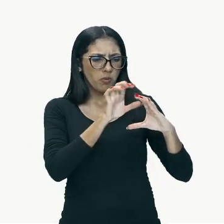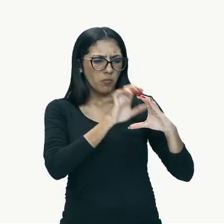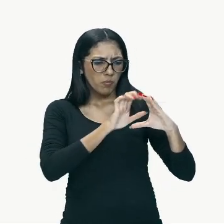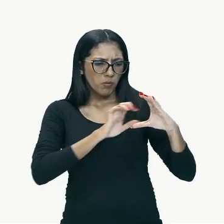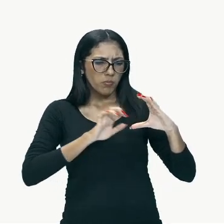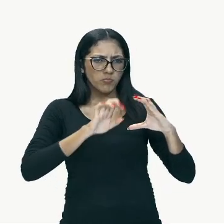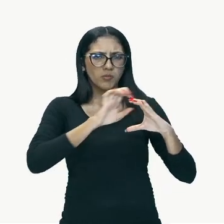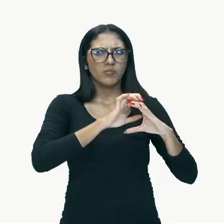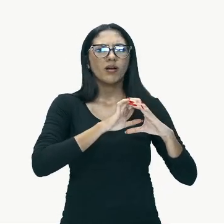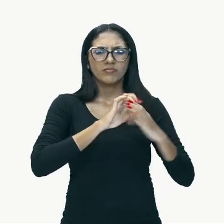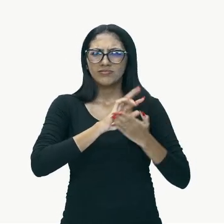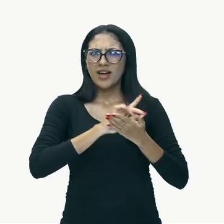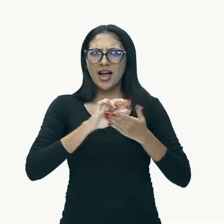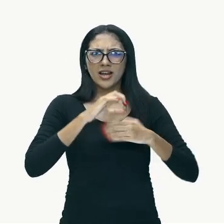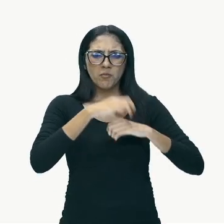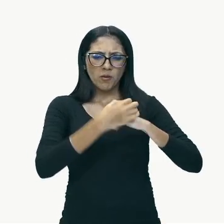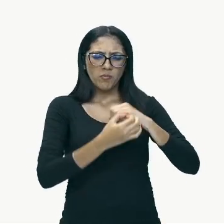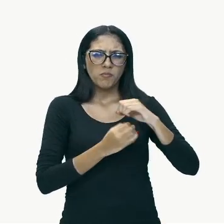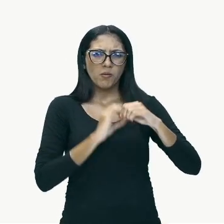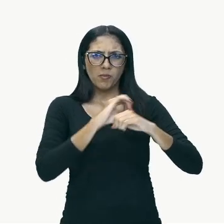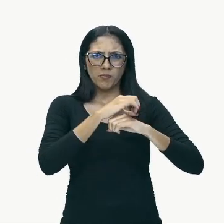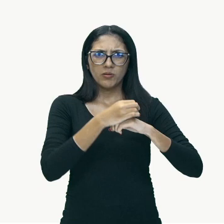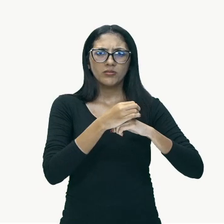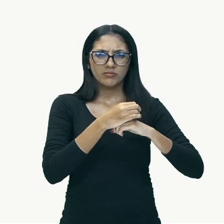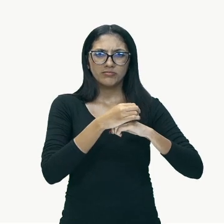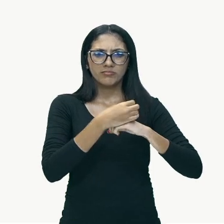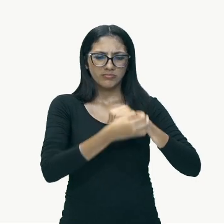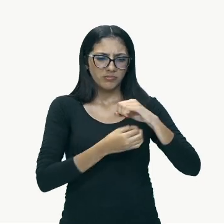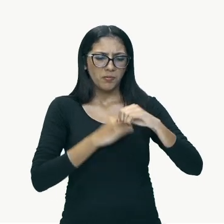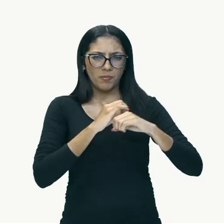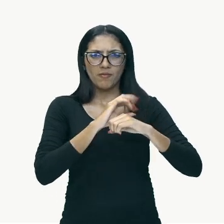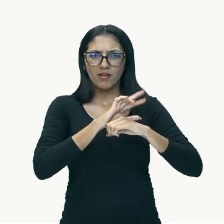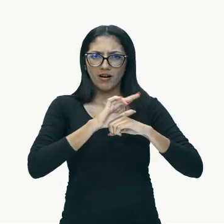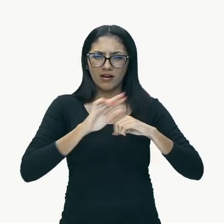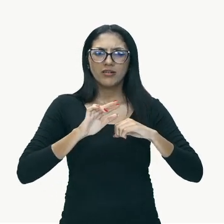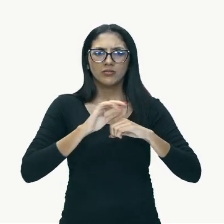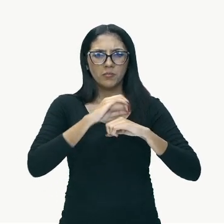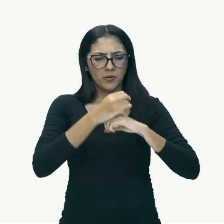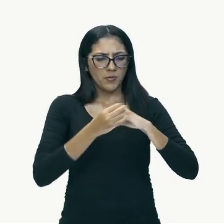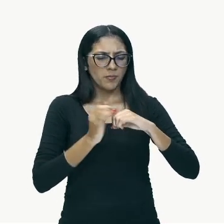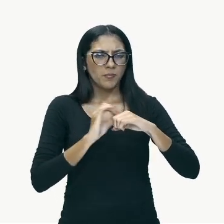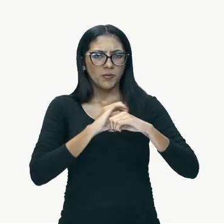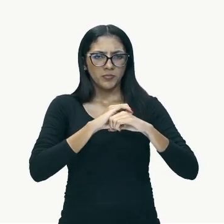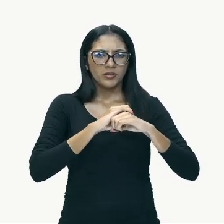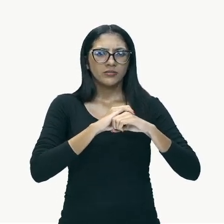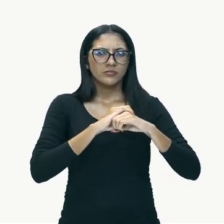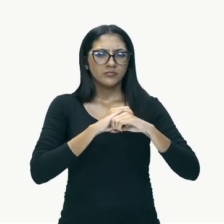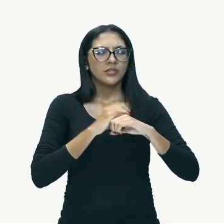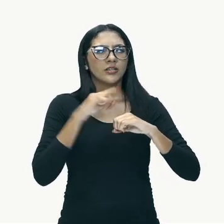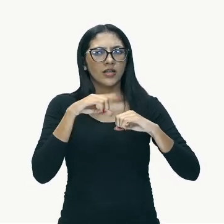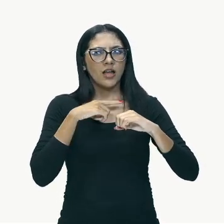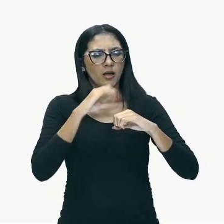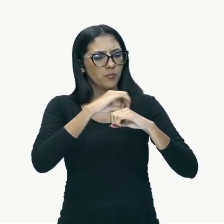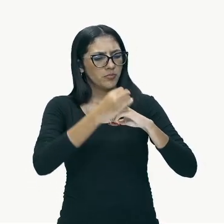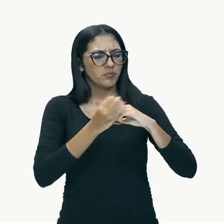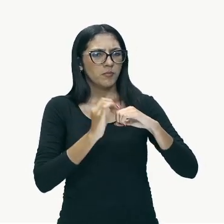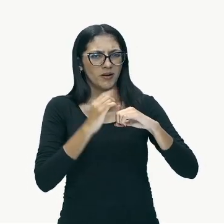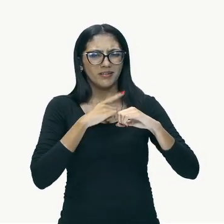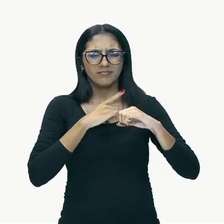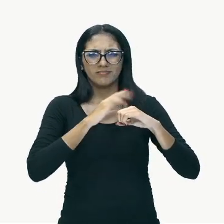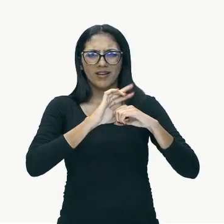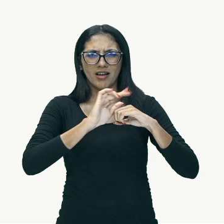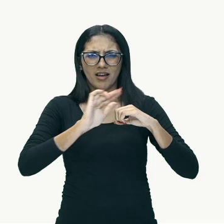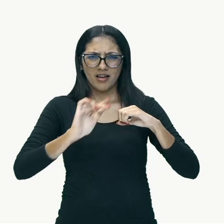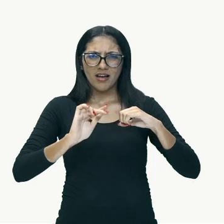seja, várias moléculas de CO2. Essa região que eu peguei, várias moléculas de